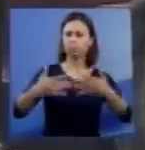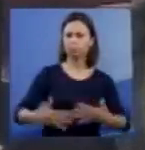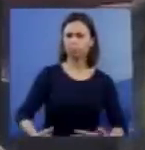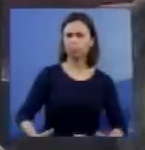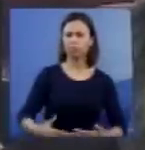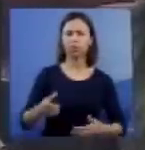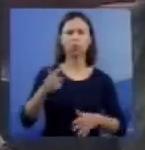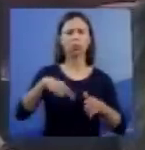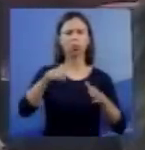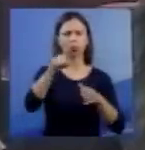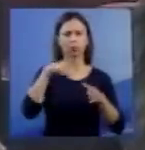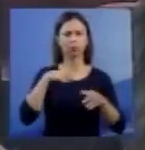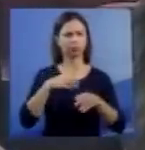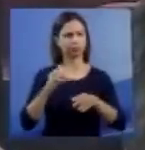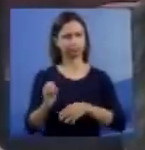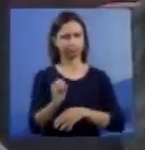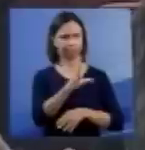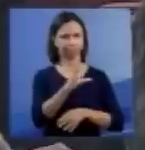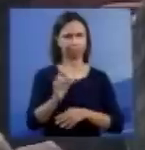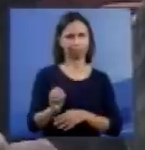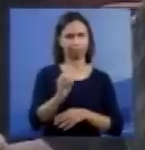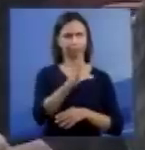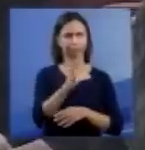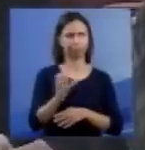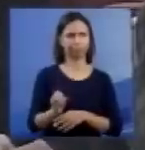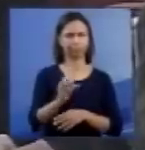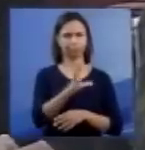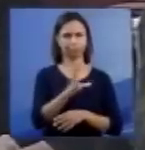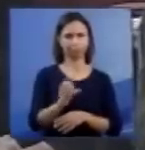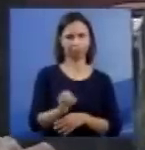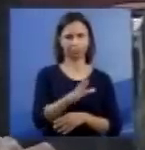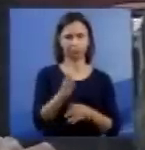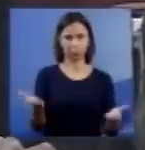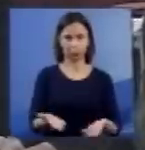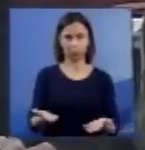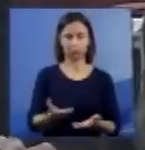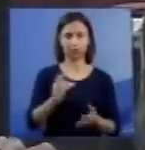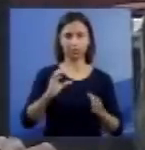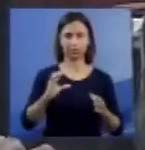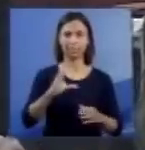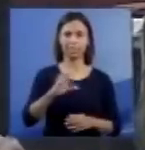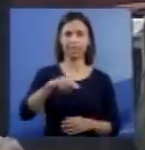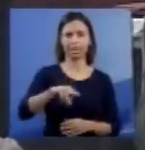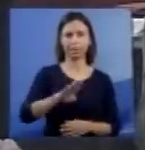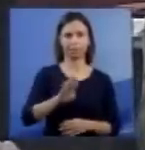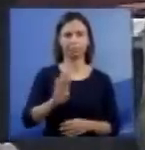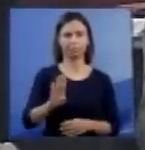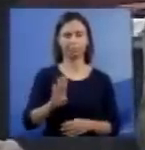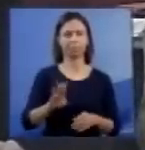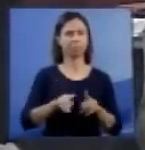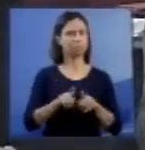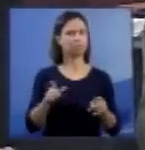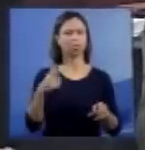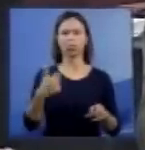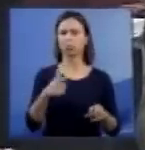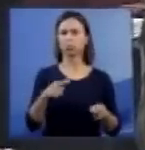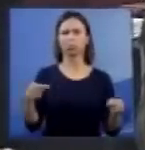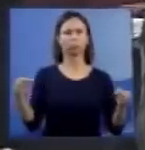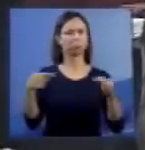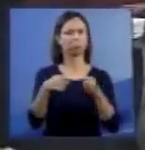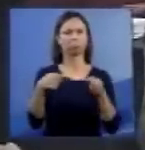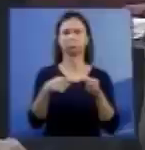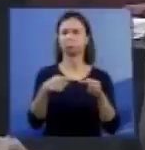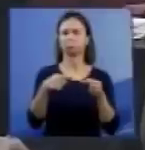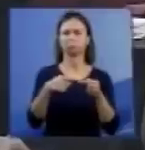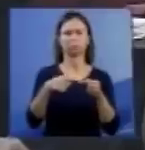os slides que foram exibidos eh na apresentação da CNBB não correspondem a hipóteses de anencefalia